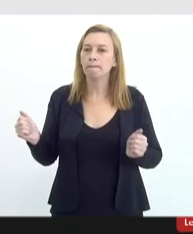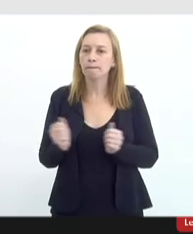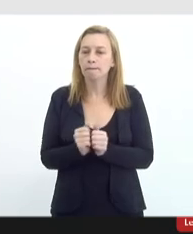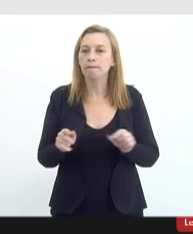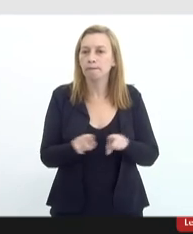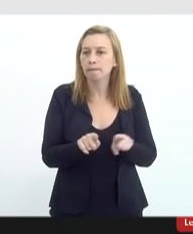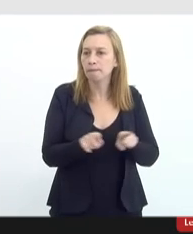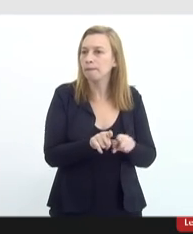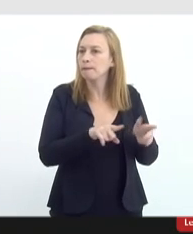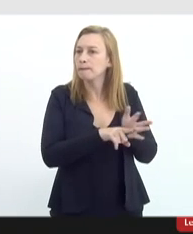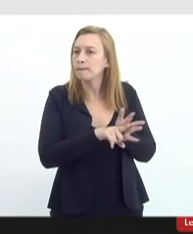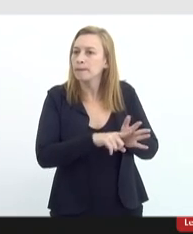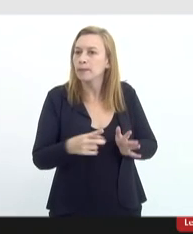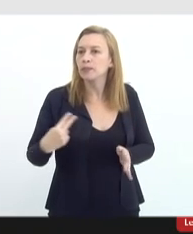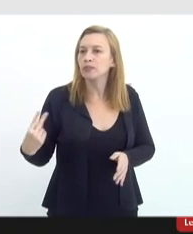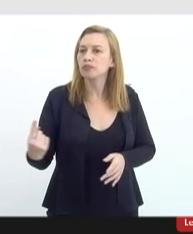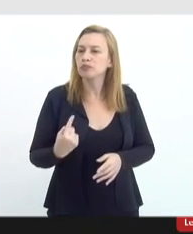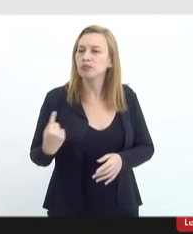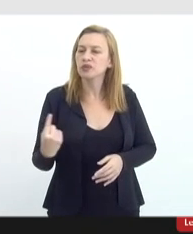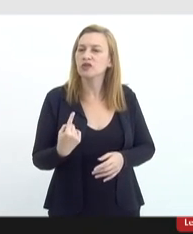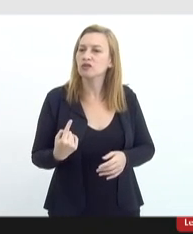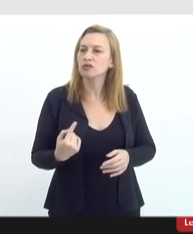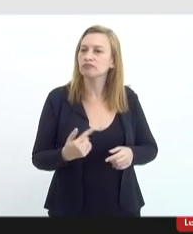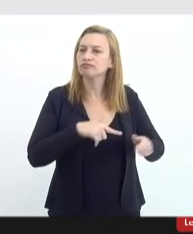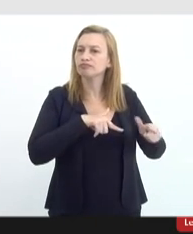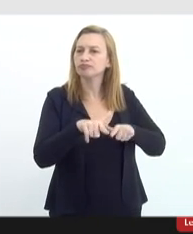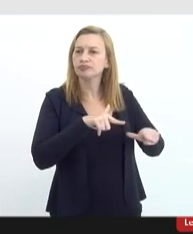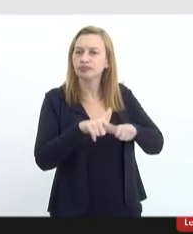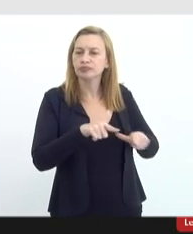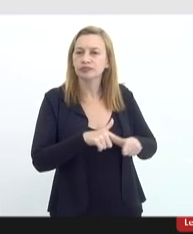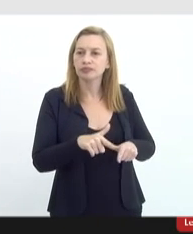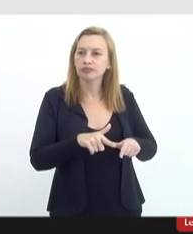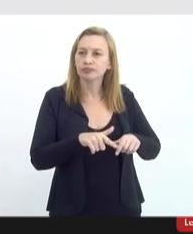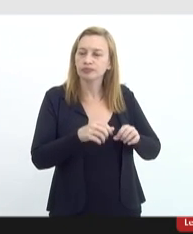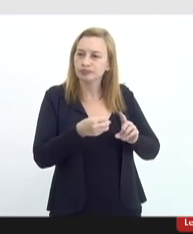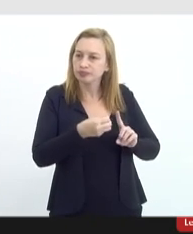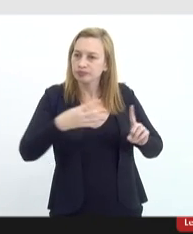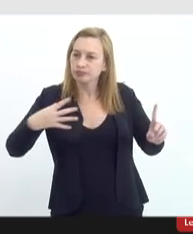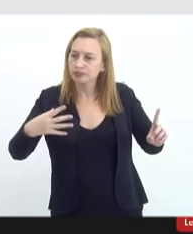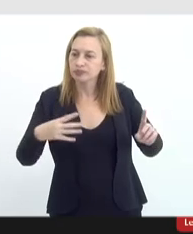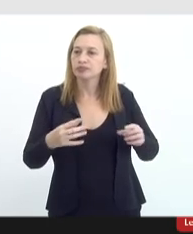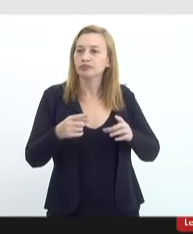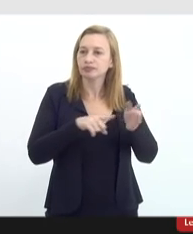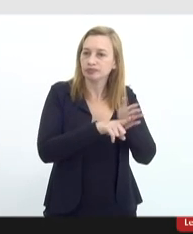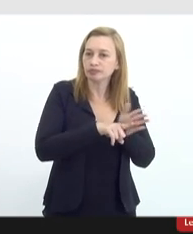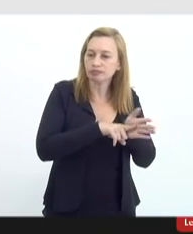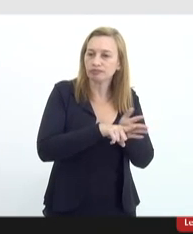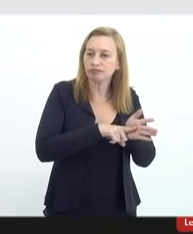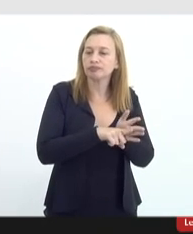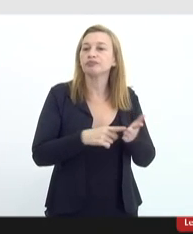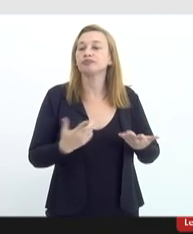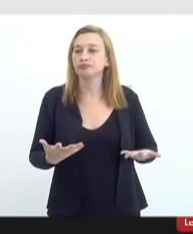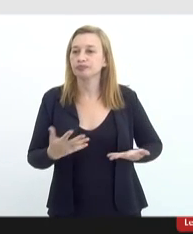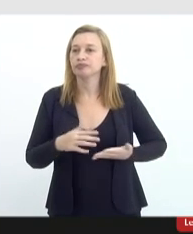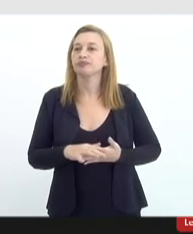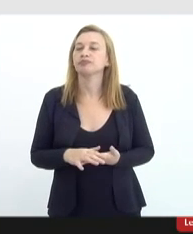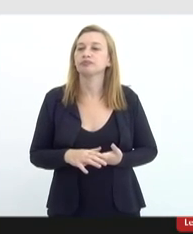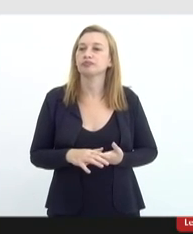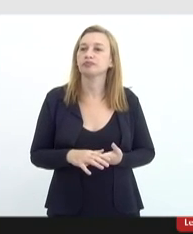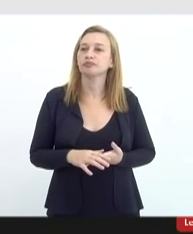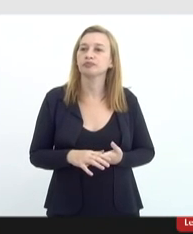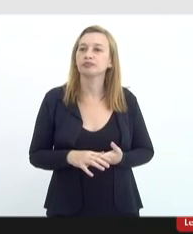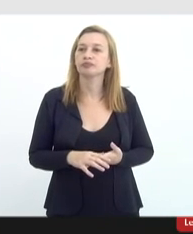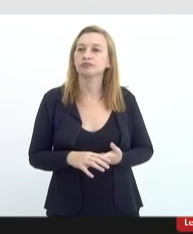também, fizemos um trabalho que era de extensão, mas também de pesquisa, e na parte de pesquisa a gente fez